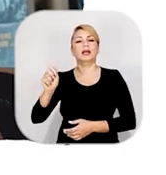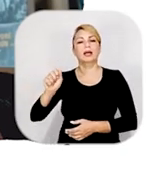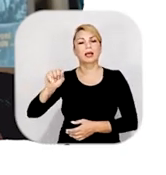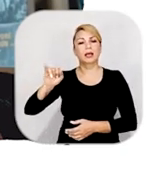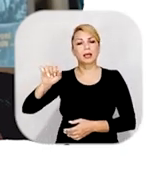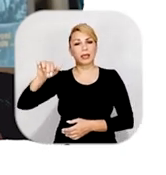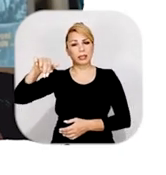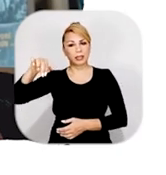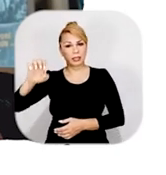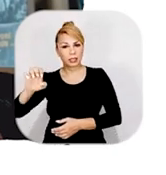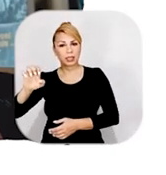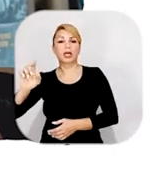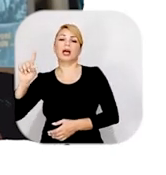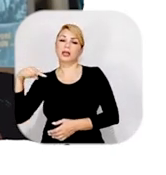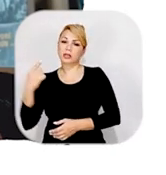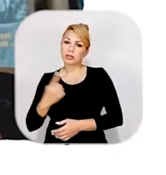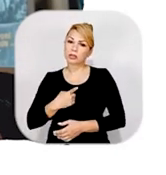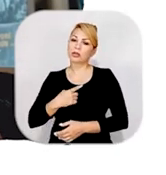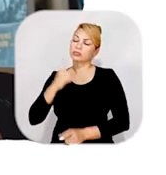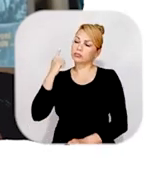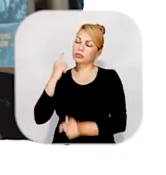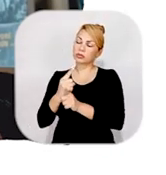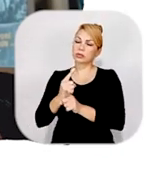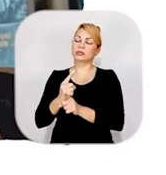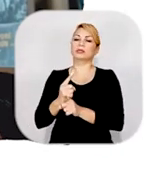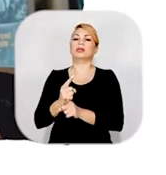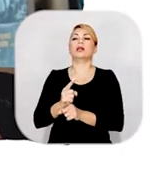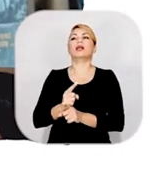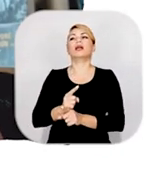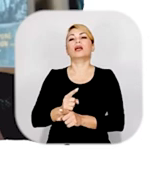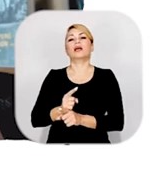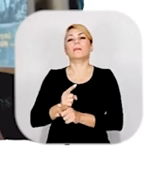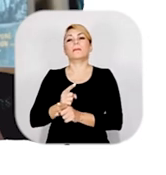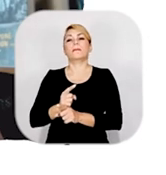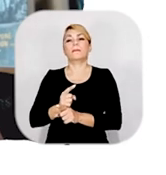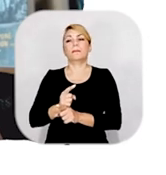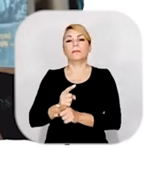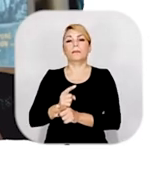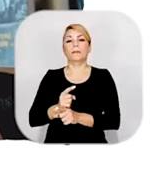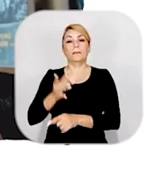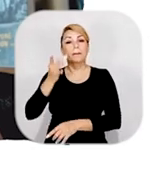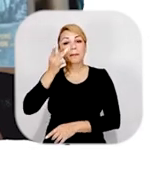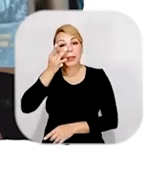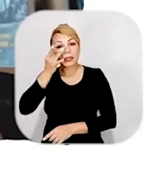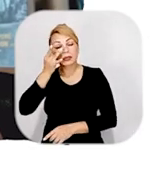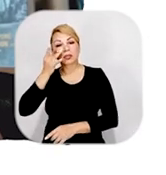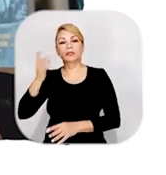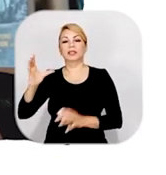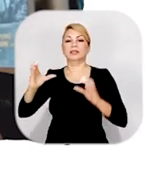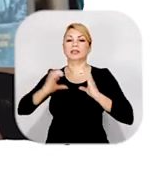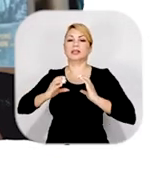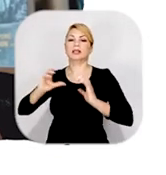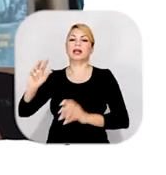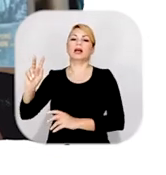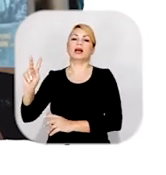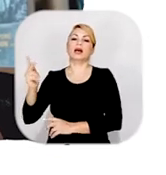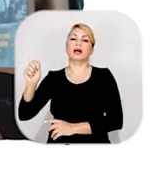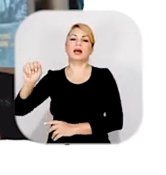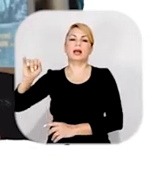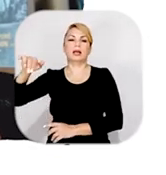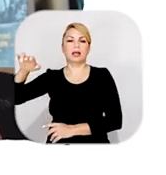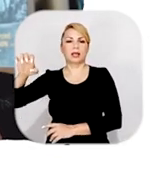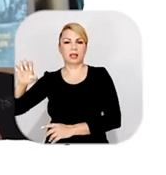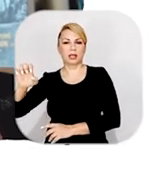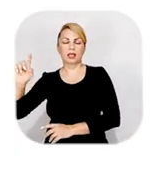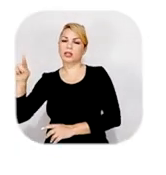encontrou pessoalmente, nos conhecemos em Leiden, né? E aí ele, assim, ele foi voluntariamente, a gente